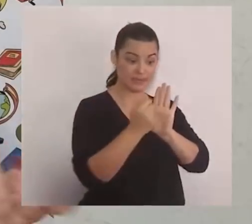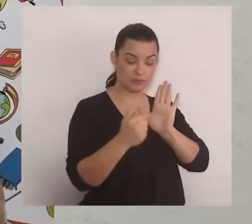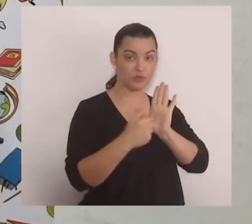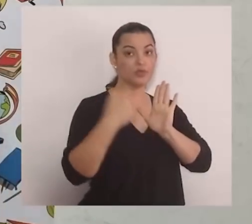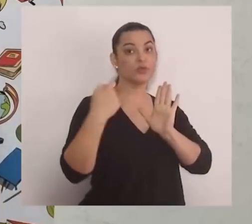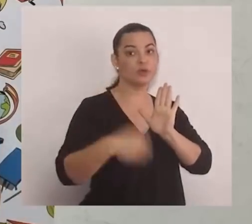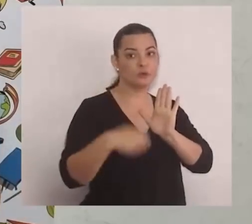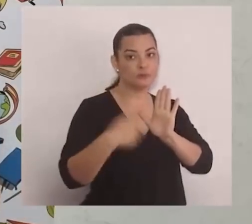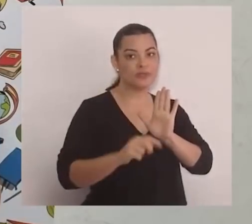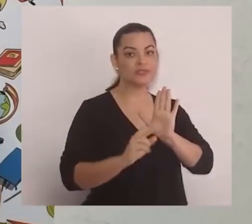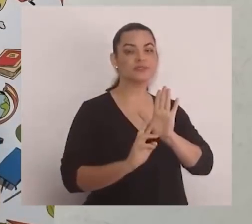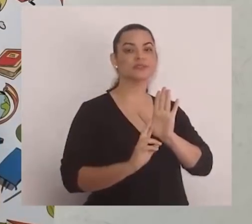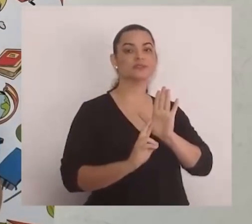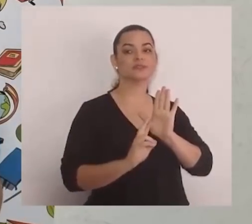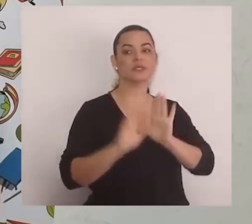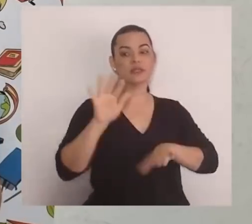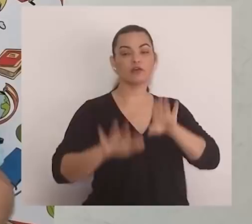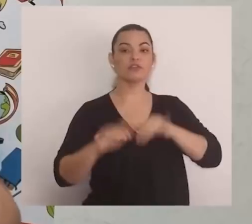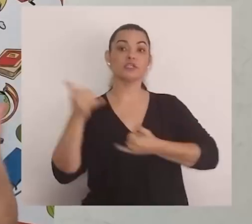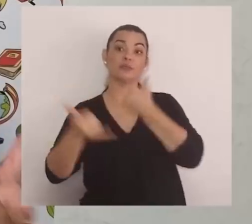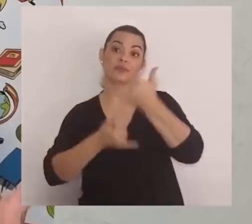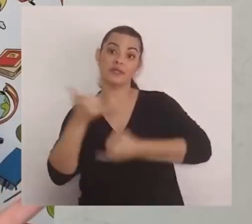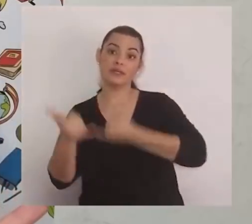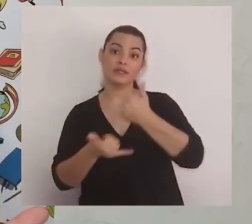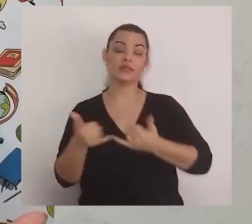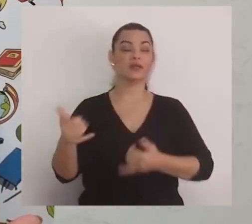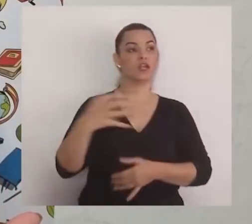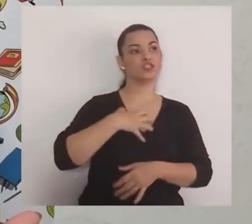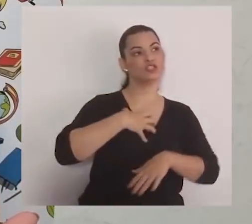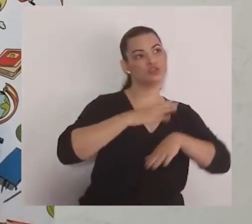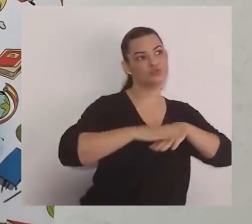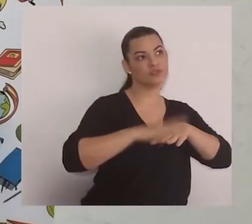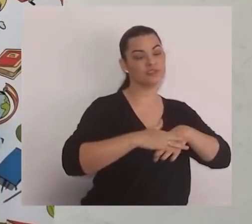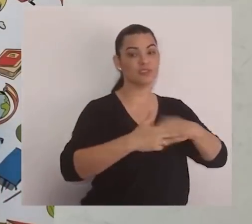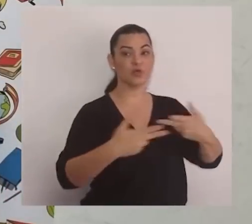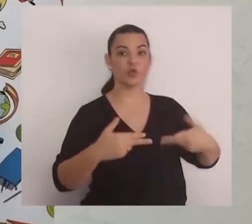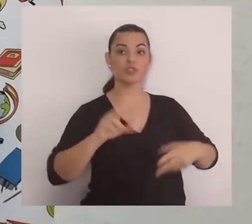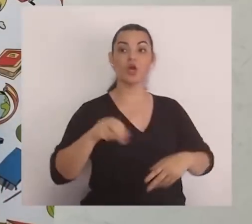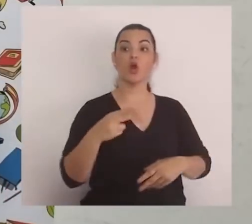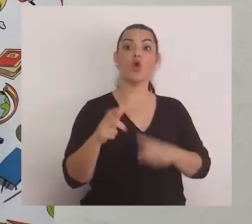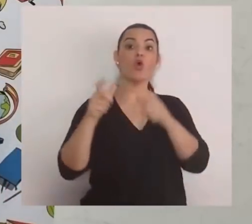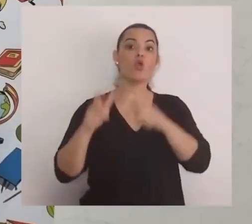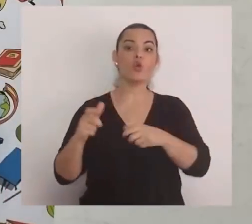hoje, que precisamos descobrir tudo isso a partir de agora.